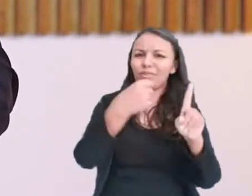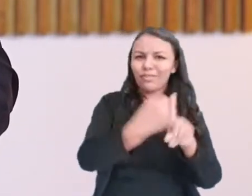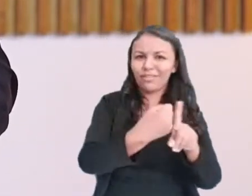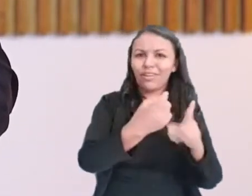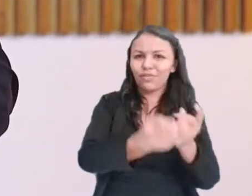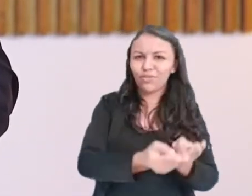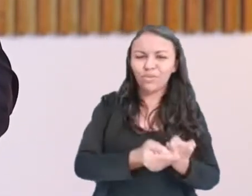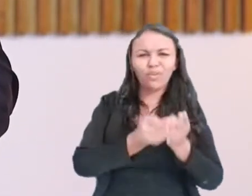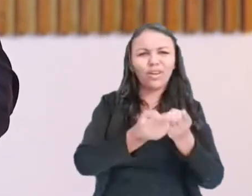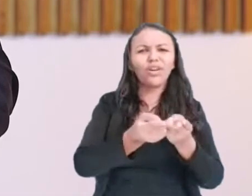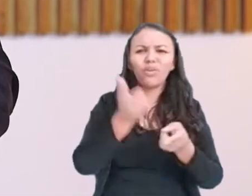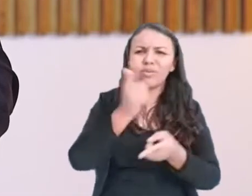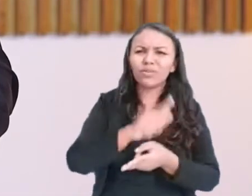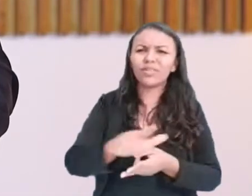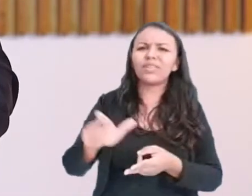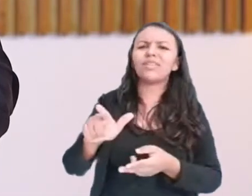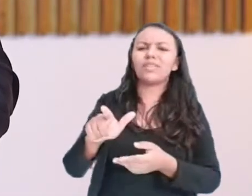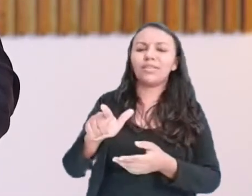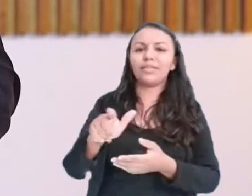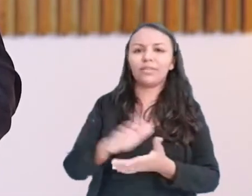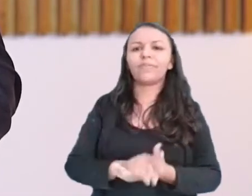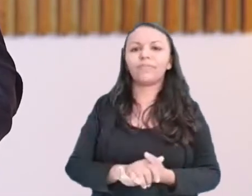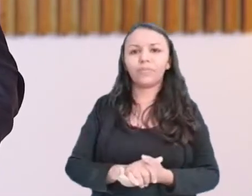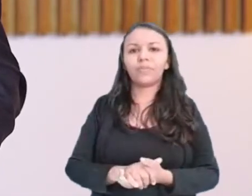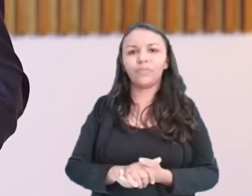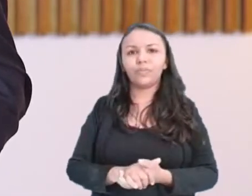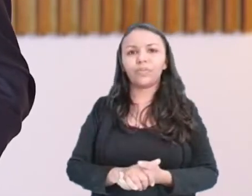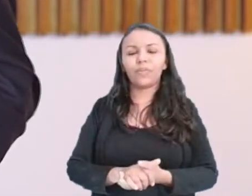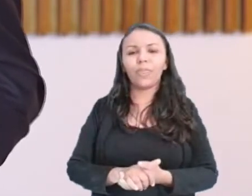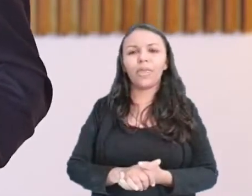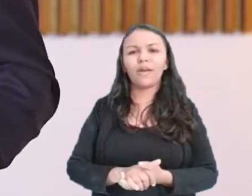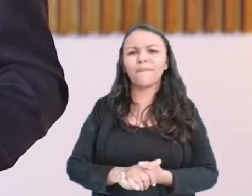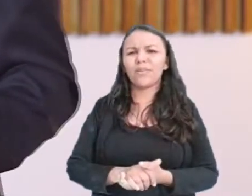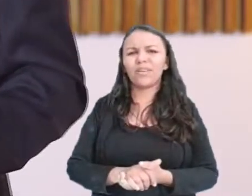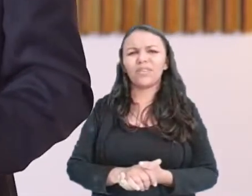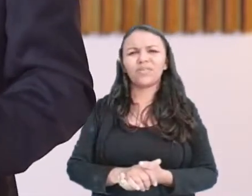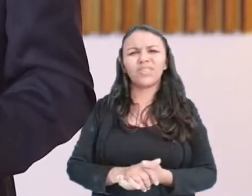escapar daquela situação deplorável que o mundo vivia.